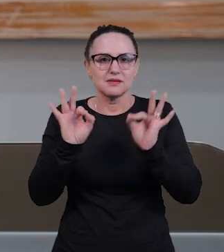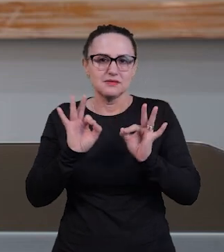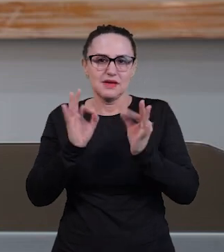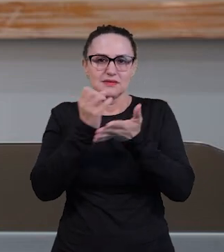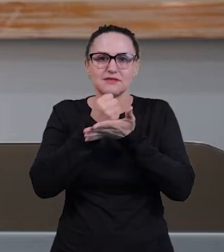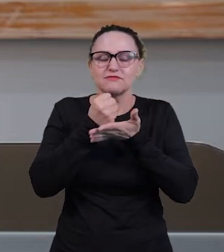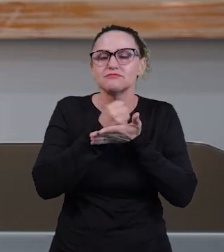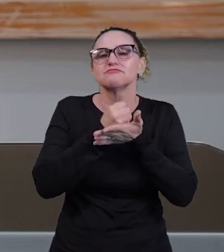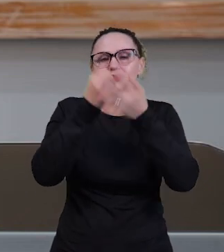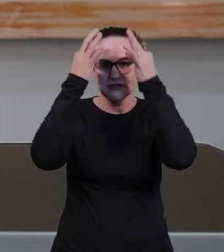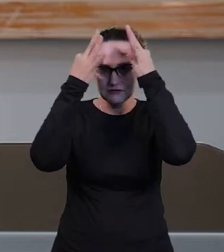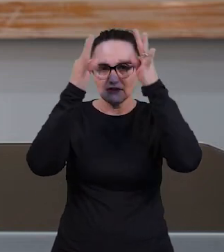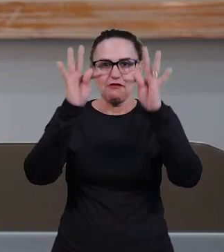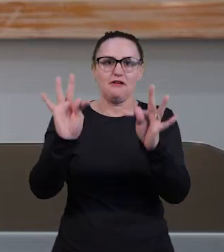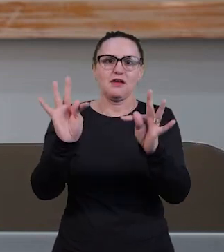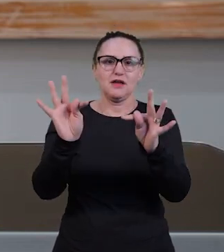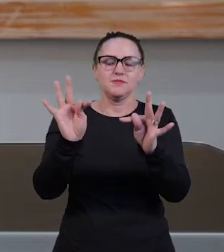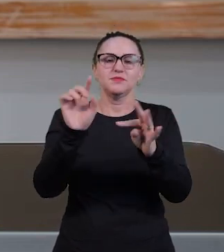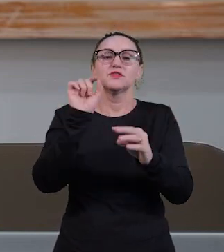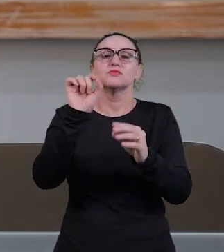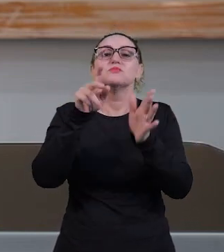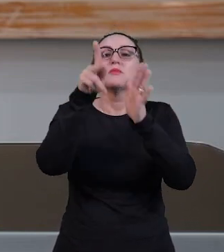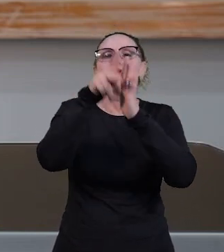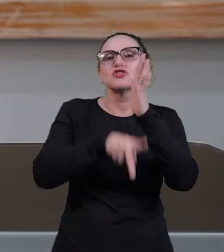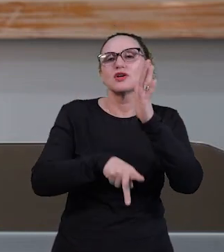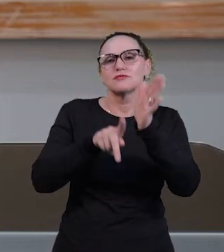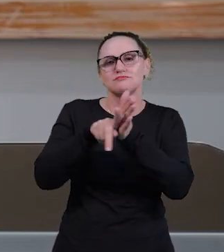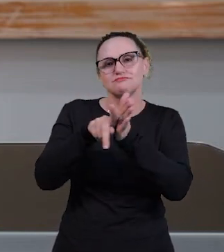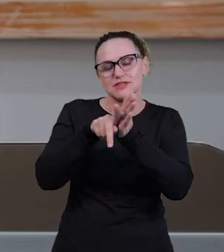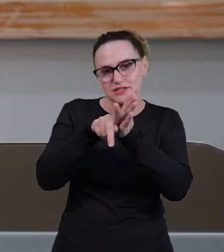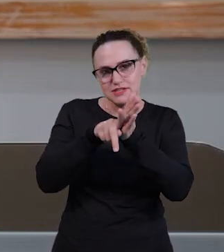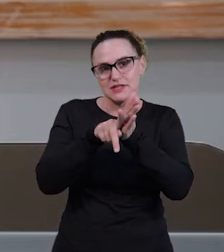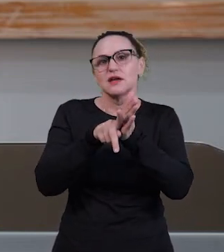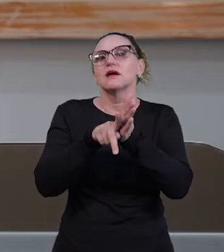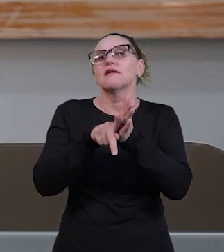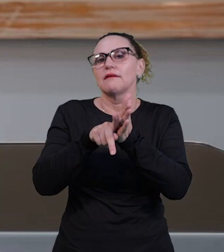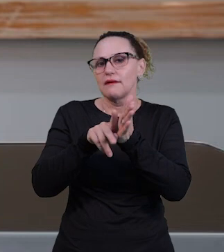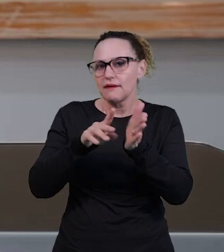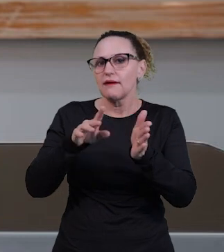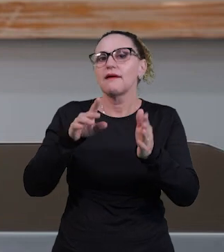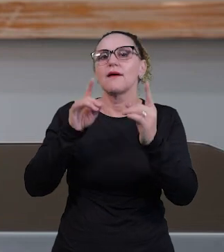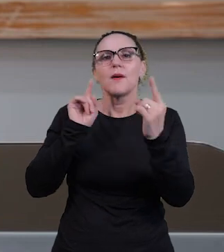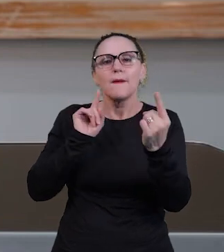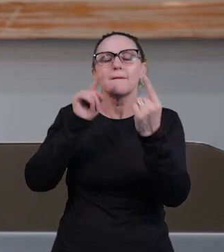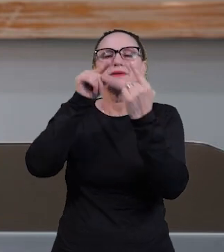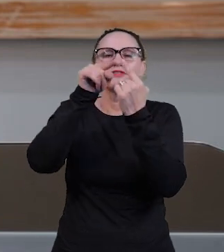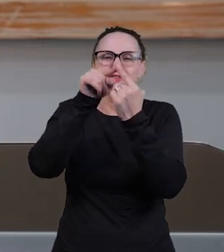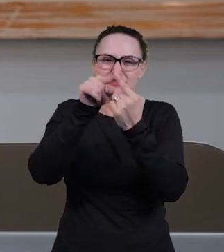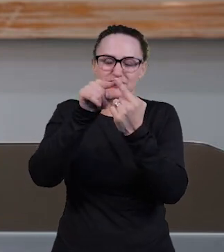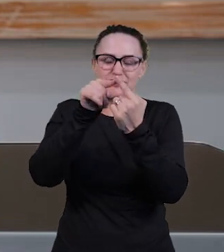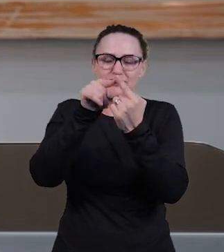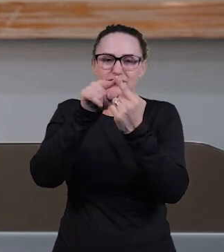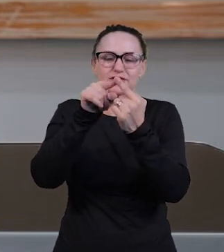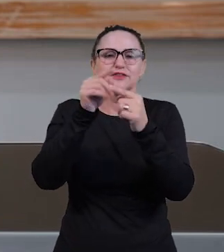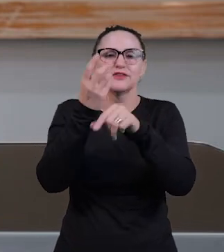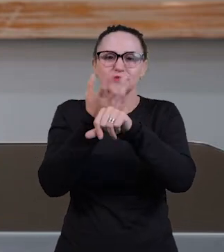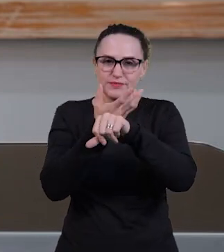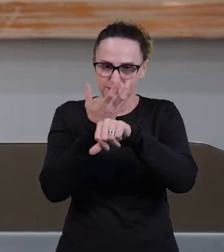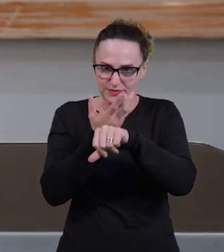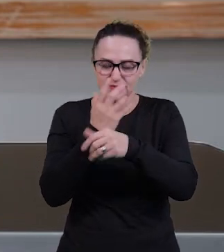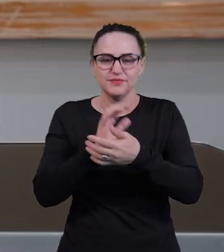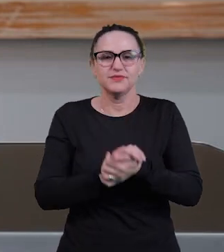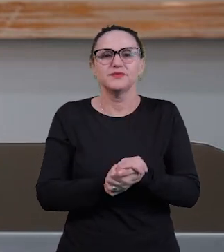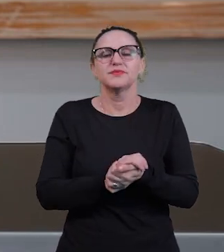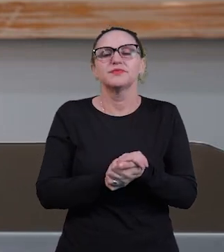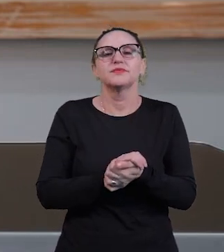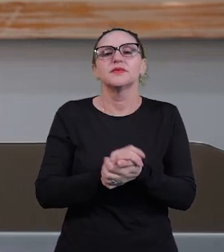fundamentação teórica do projeto de pesquisa, que é um dos maiores objetivos da nossa disciplina, essa construção. Então vamos